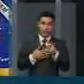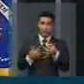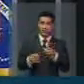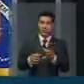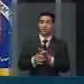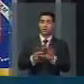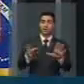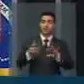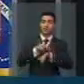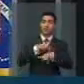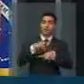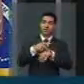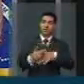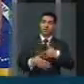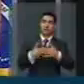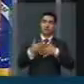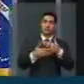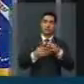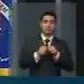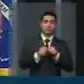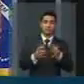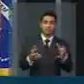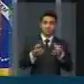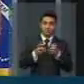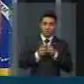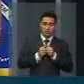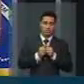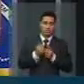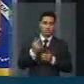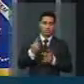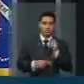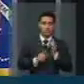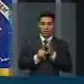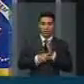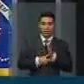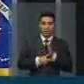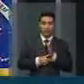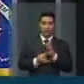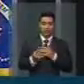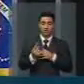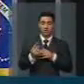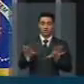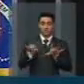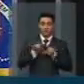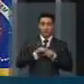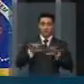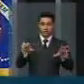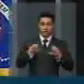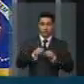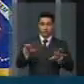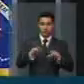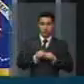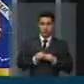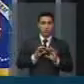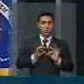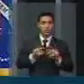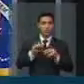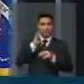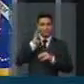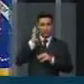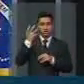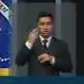se desenvolver, retrai, contrai, atrai para ela toda e qualquer decisão